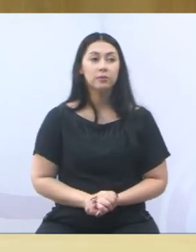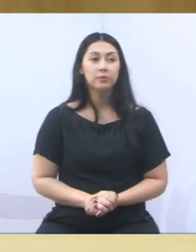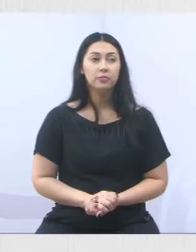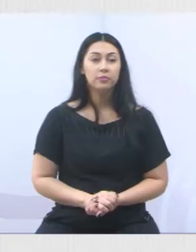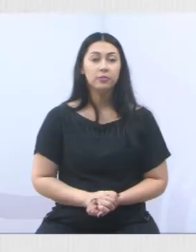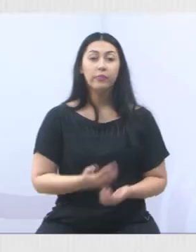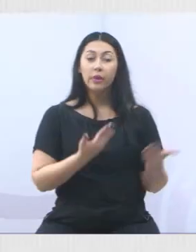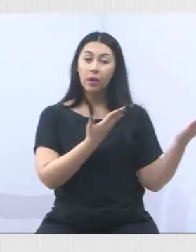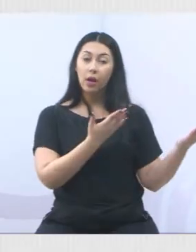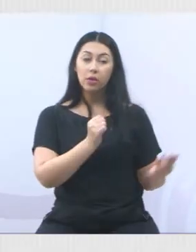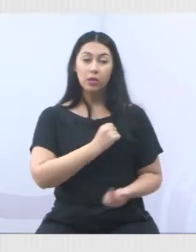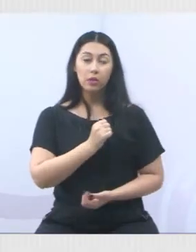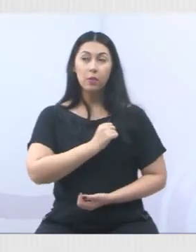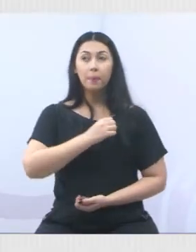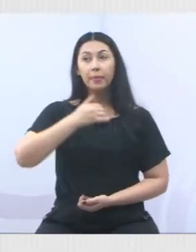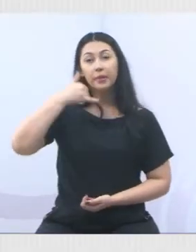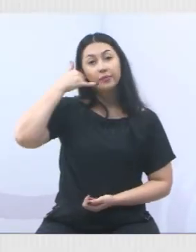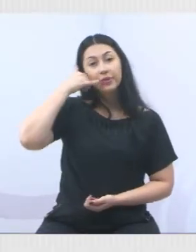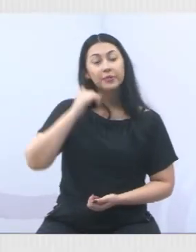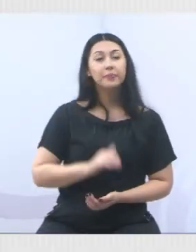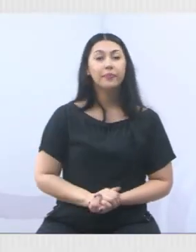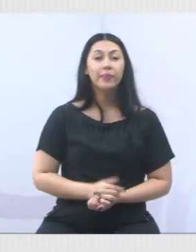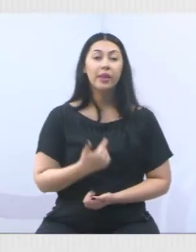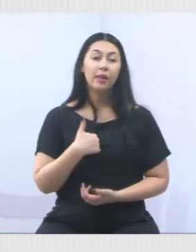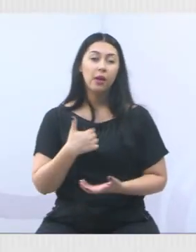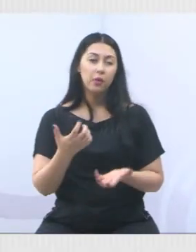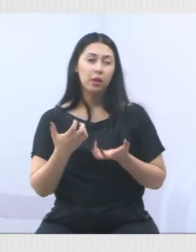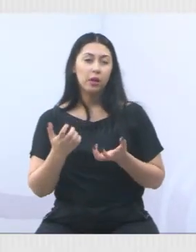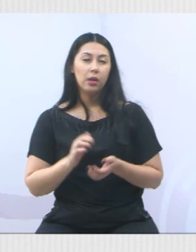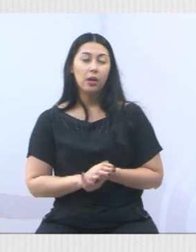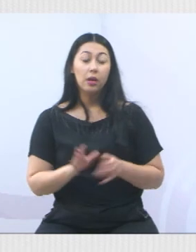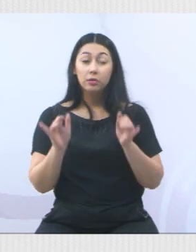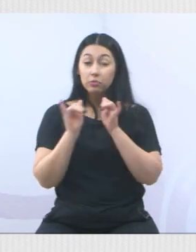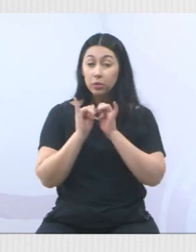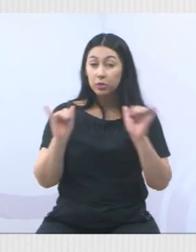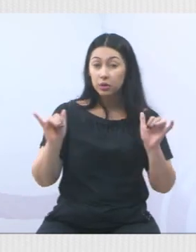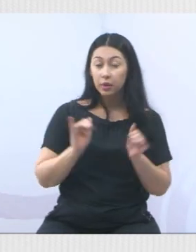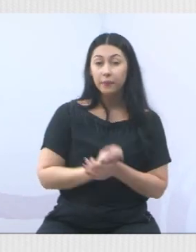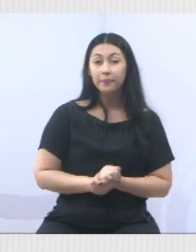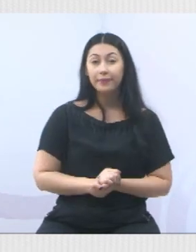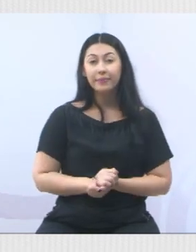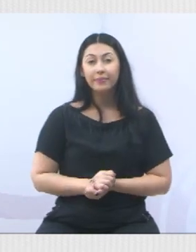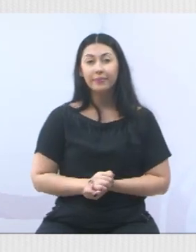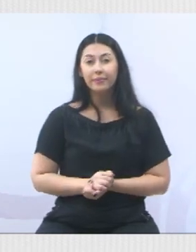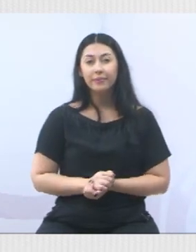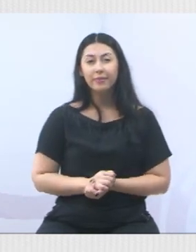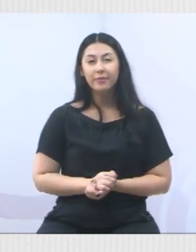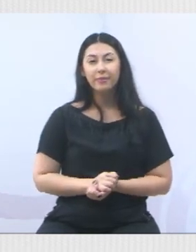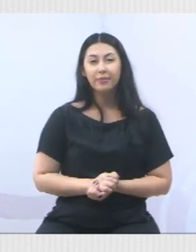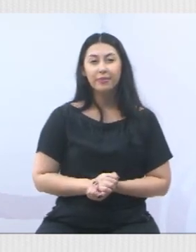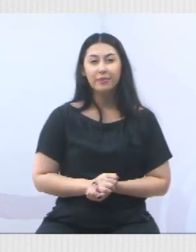Aí estão os meus contatos. Gostaria de deixar o seguinte recado. Muitas pessoas